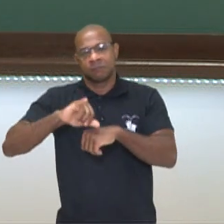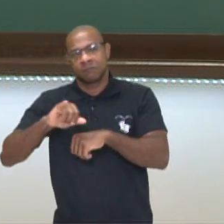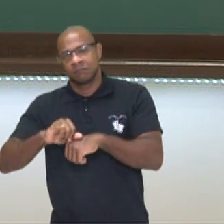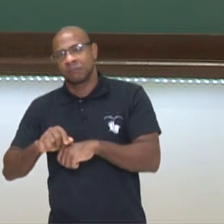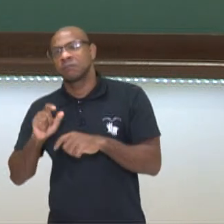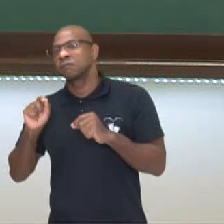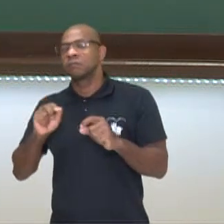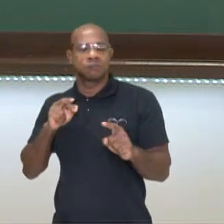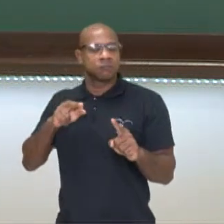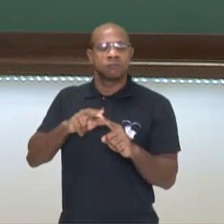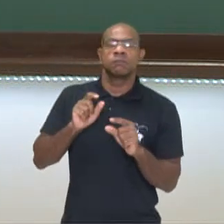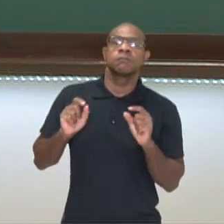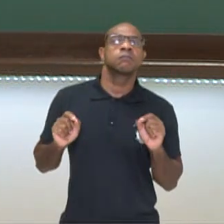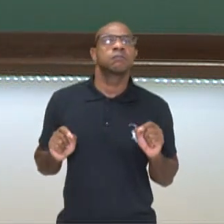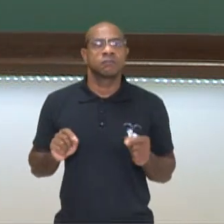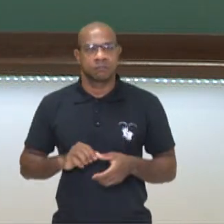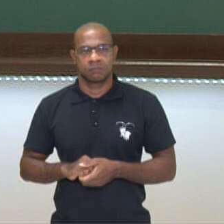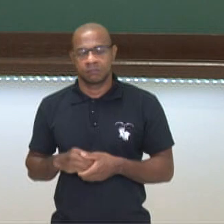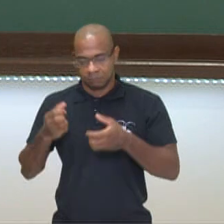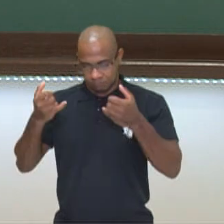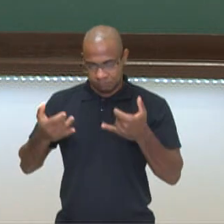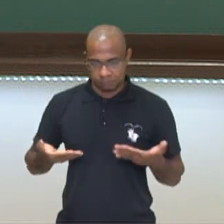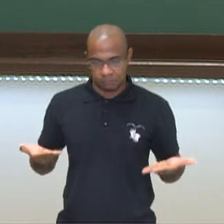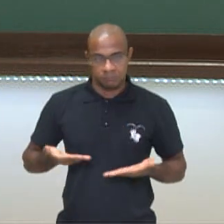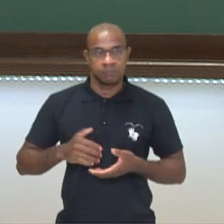se referindo, né? Então, vamos conferir.